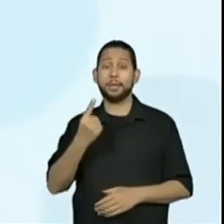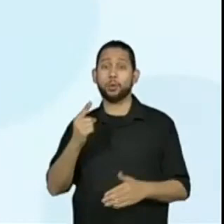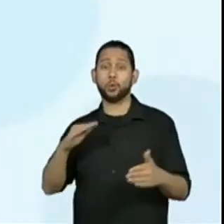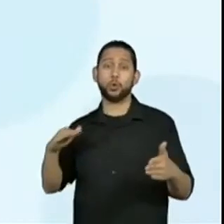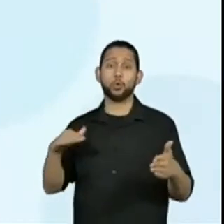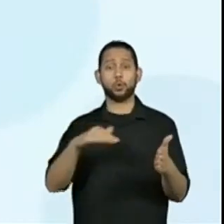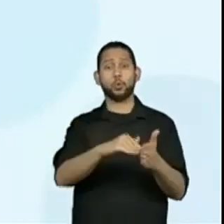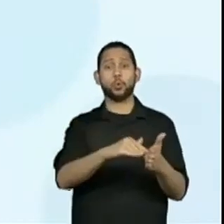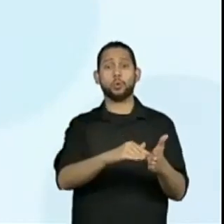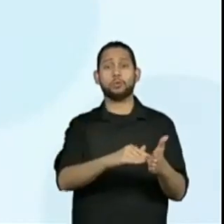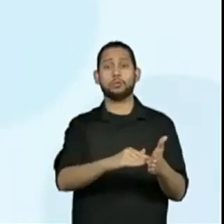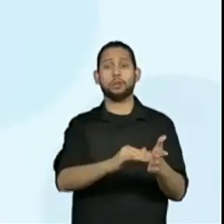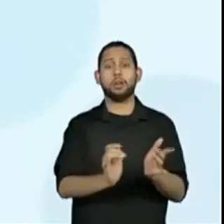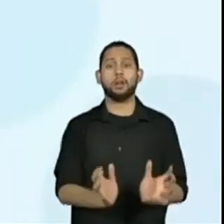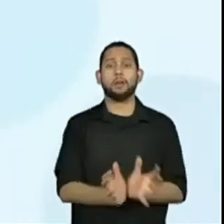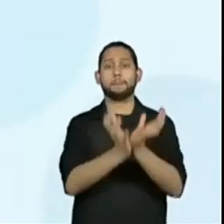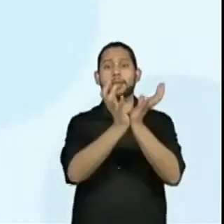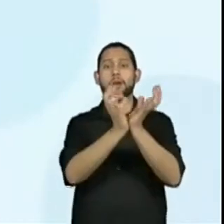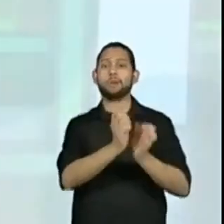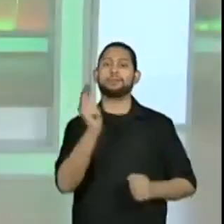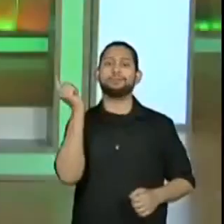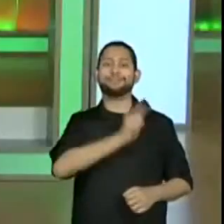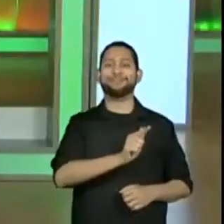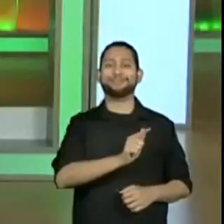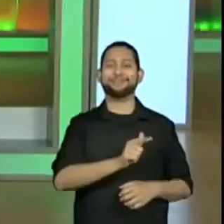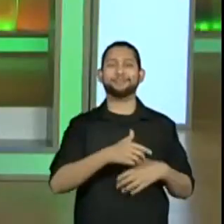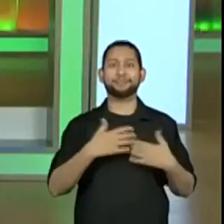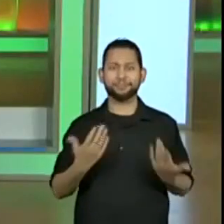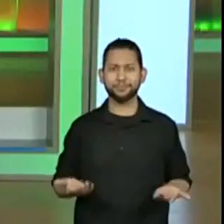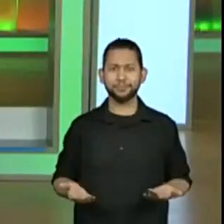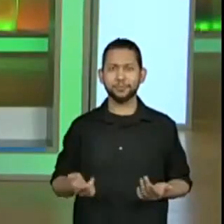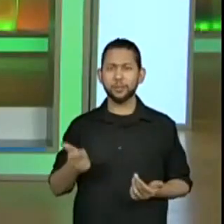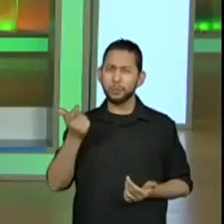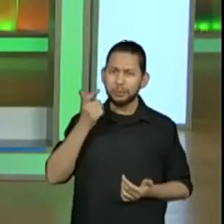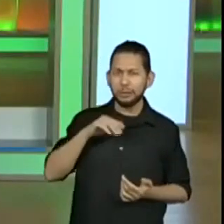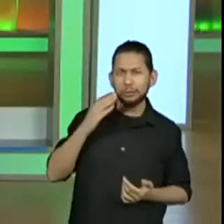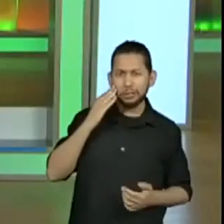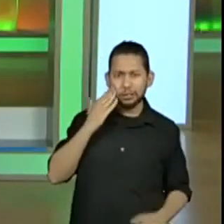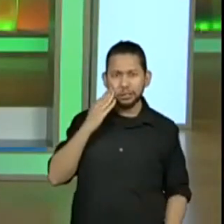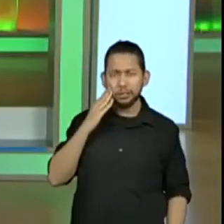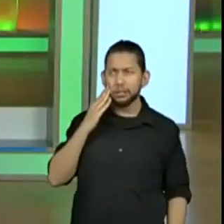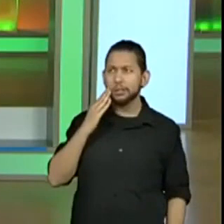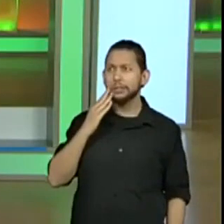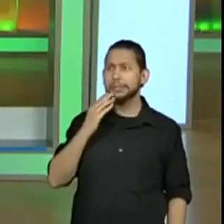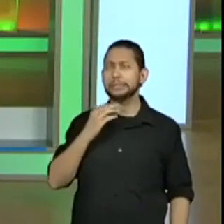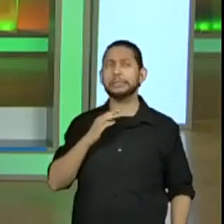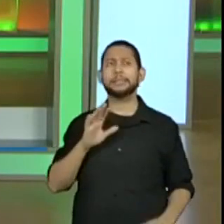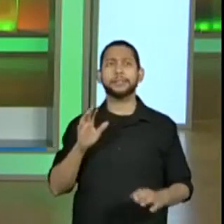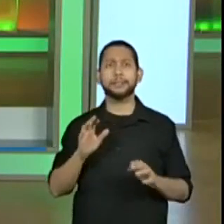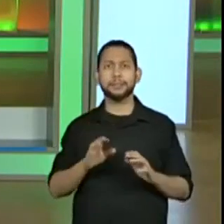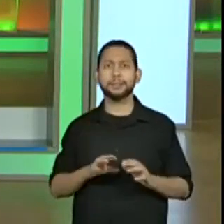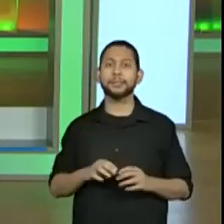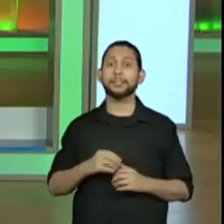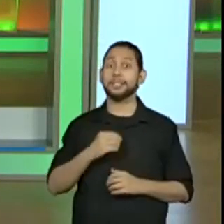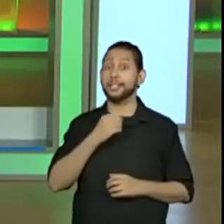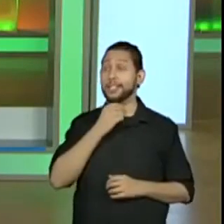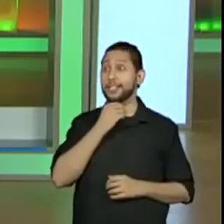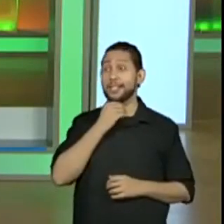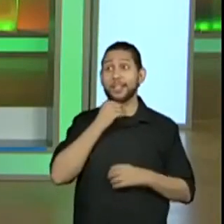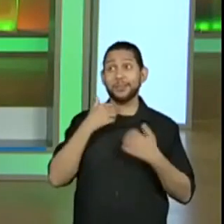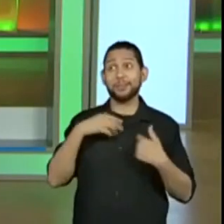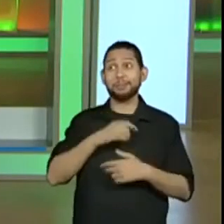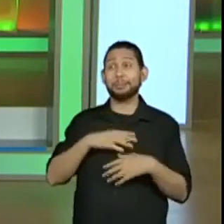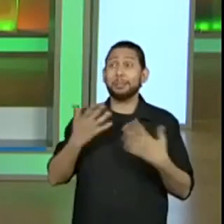final da trilha. Eu não li as casas. Você entendeu o jogo? Eu não sei o que tem ali. Mas, agora eu tô com mais medo ainda.